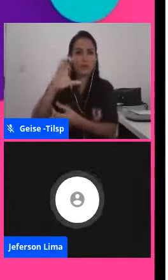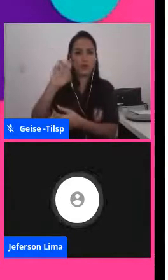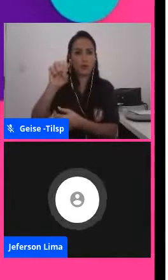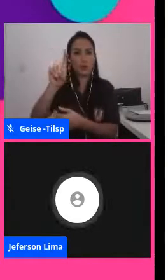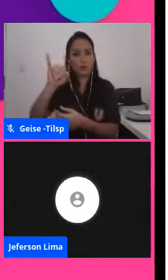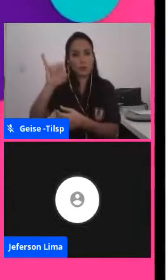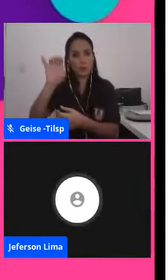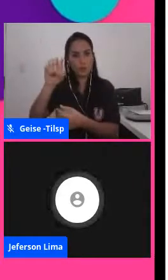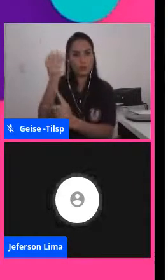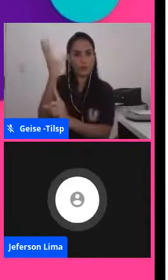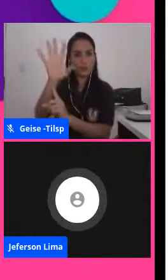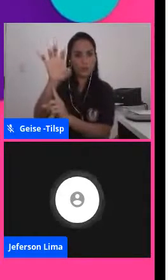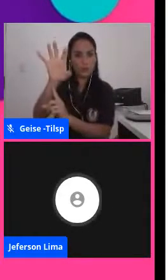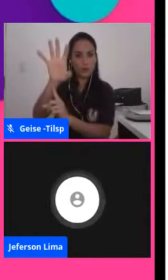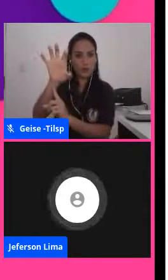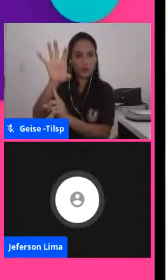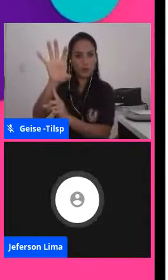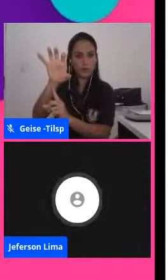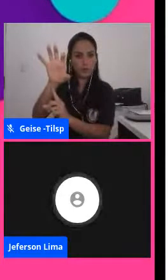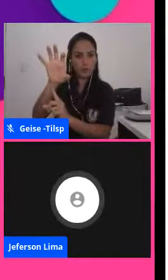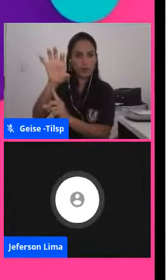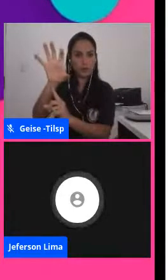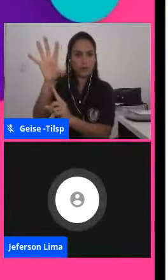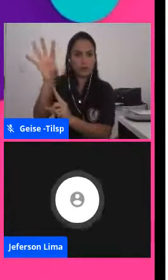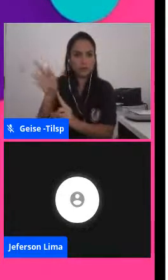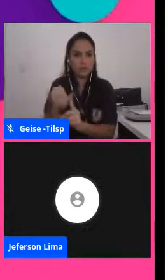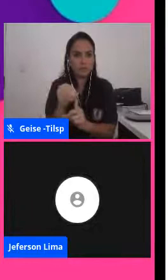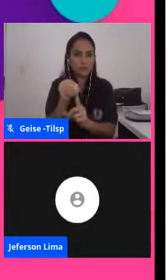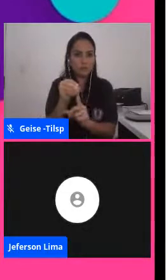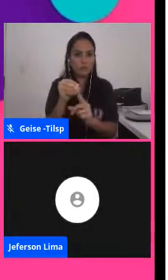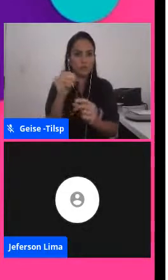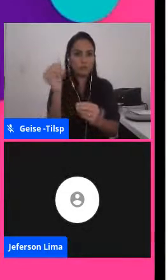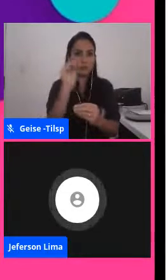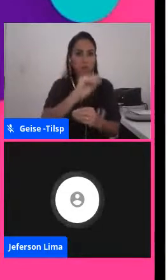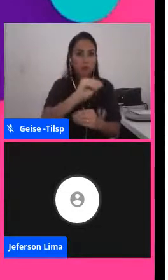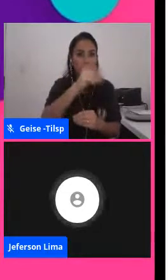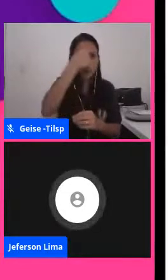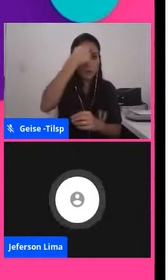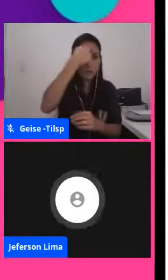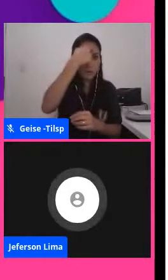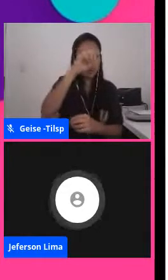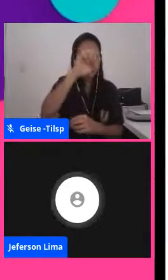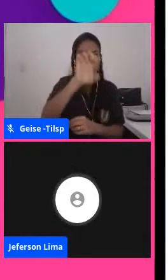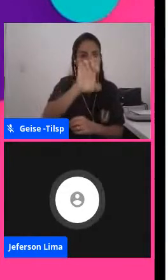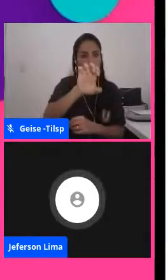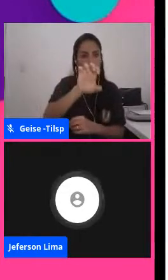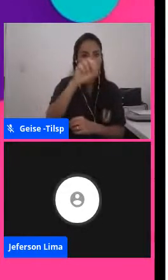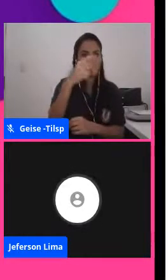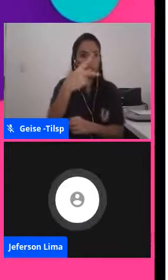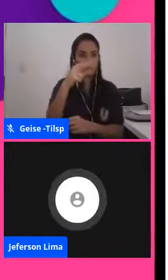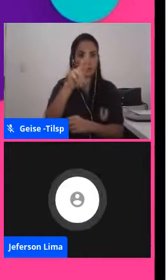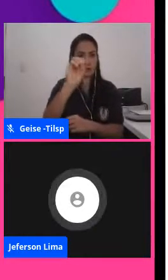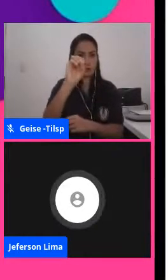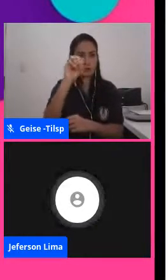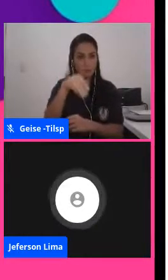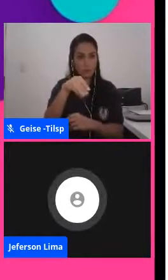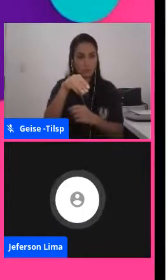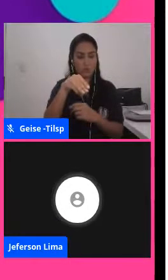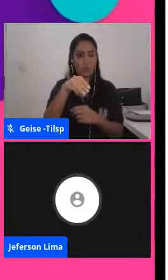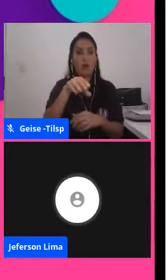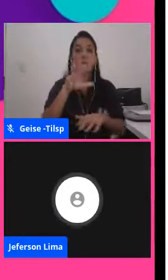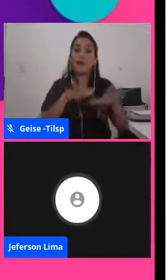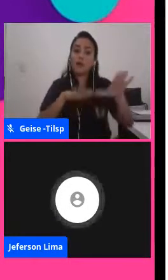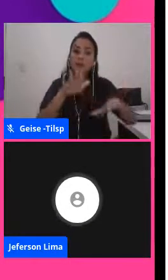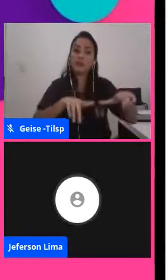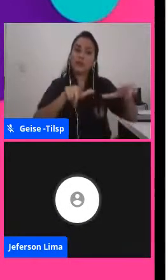você vai conectar, ou não, você vai botar essas informações dentro da memória PROM. Tranquilo? Tem também outros protocolos. Geralmente, esse tipo de placa, né, ele já